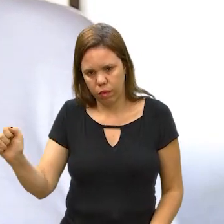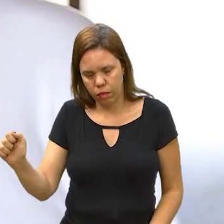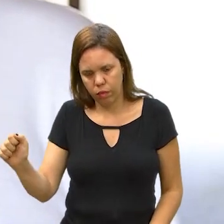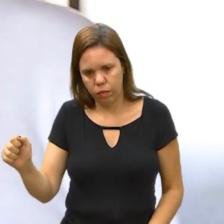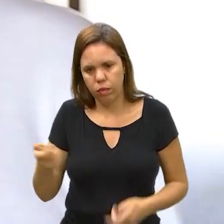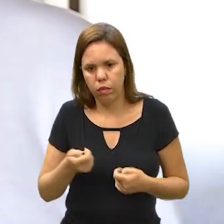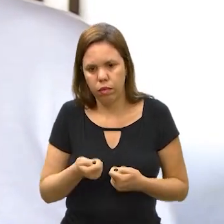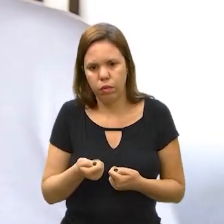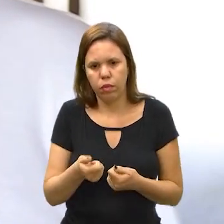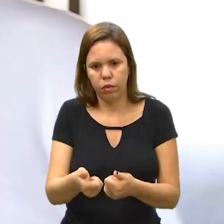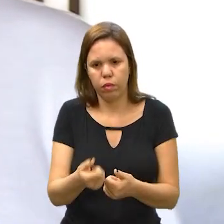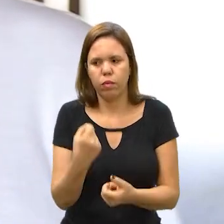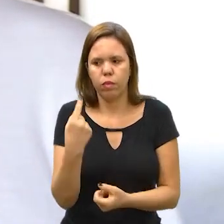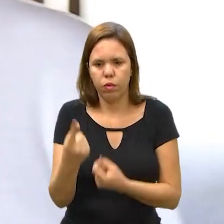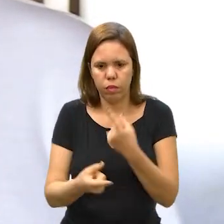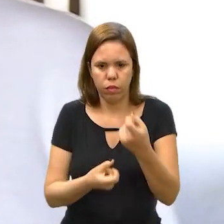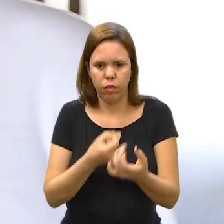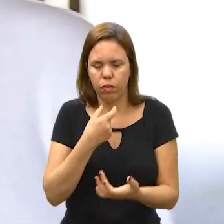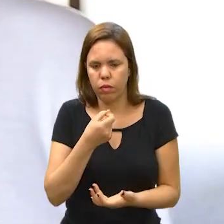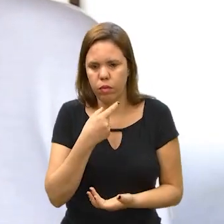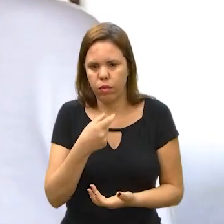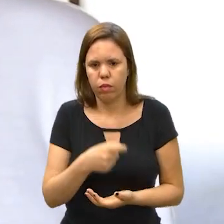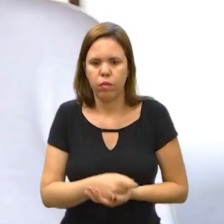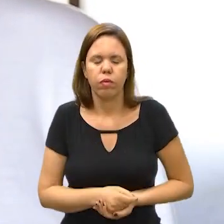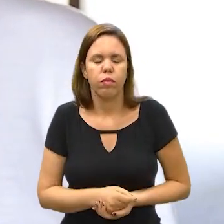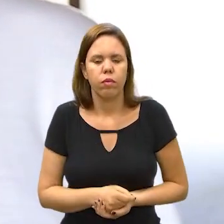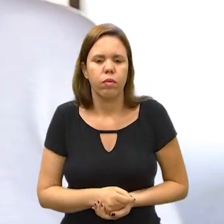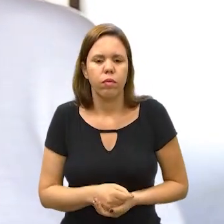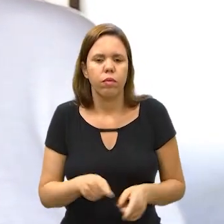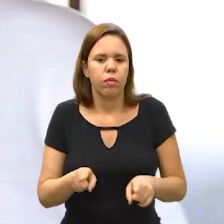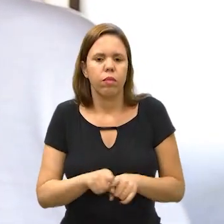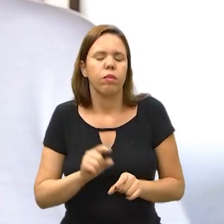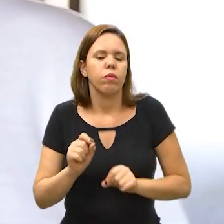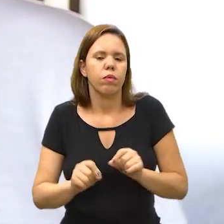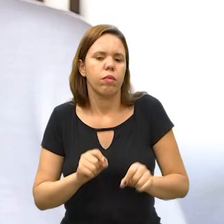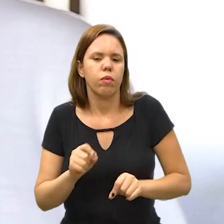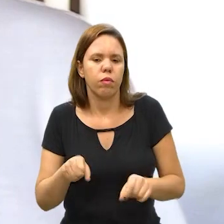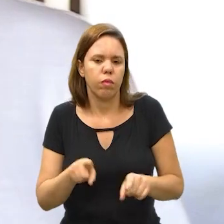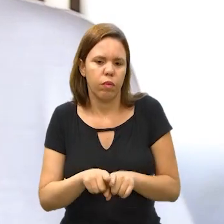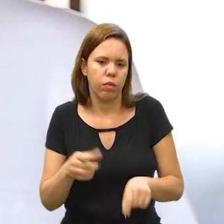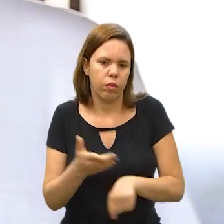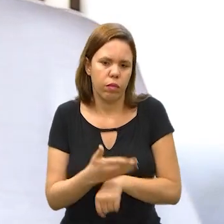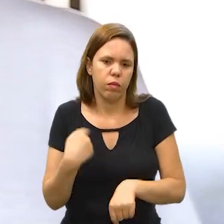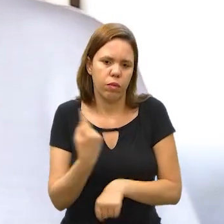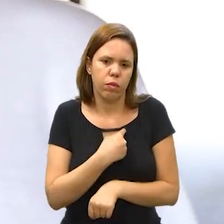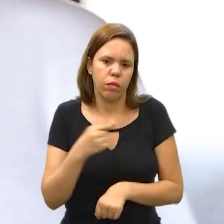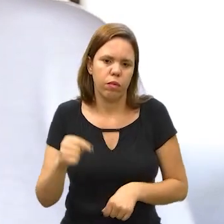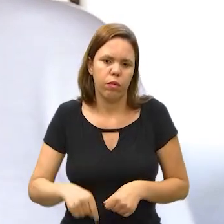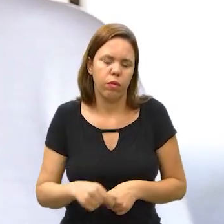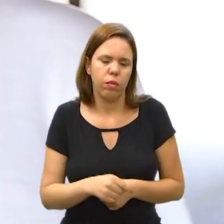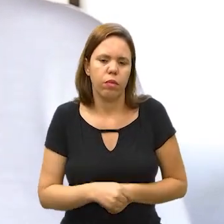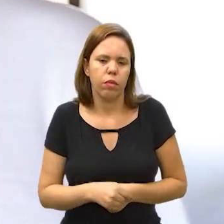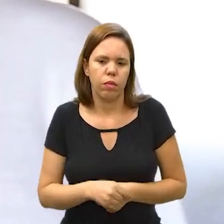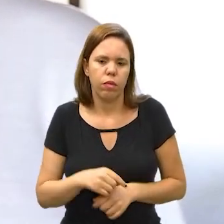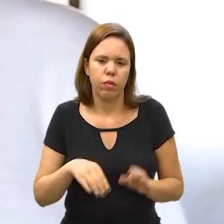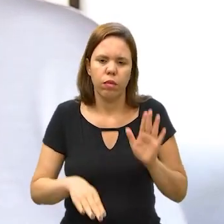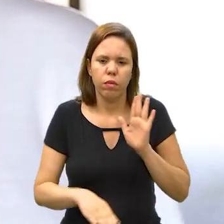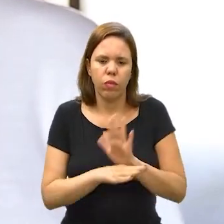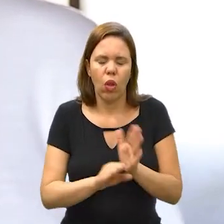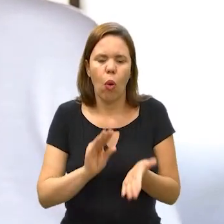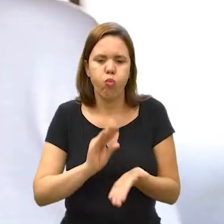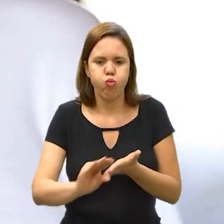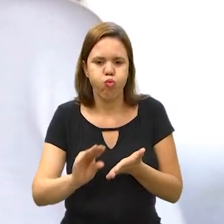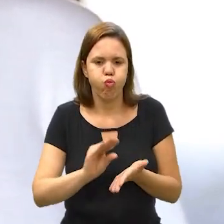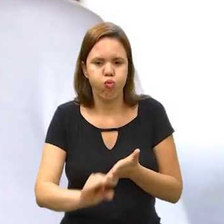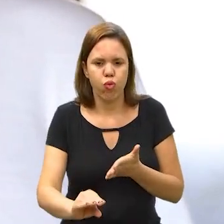nos fornece alguns medicamentos e, além do que, ela também participa conosco com uma ajuda